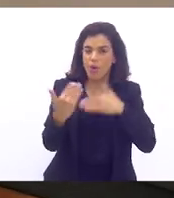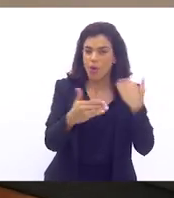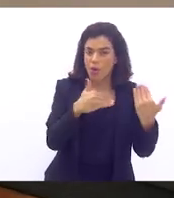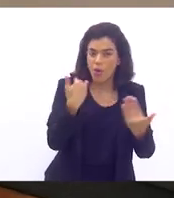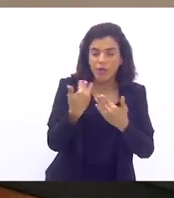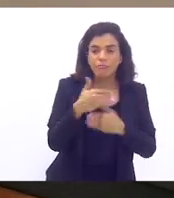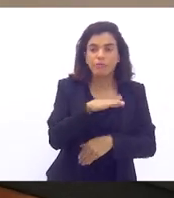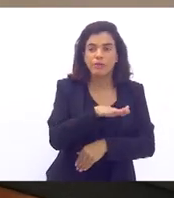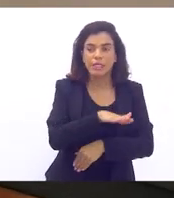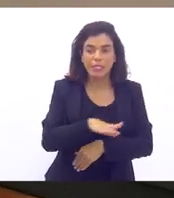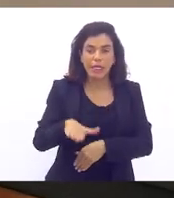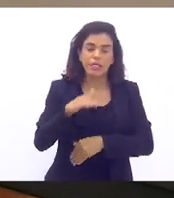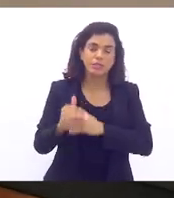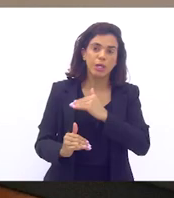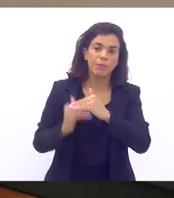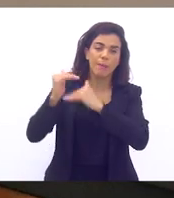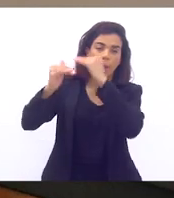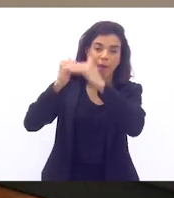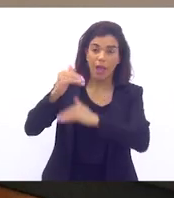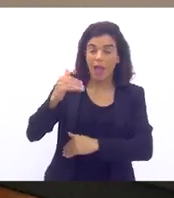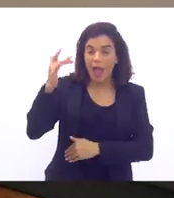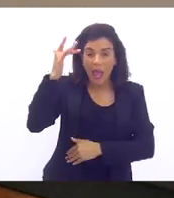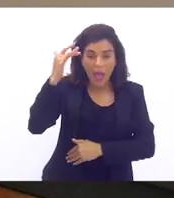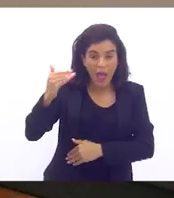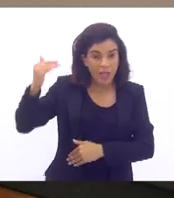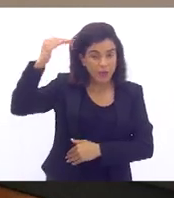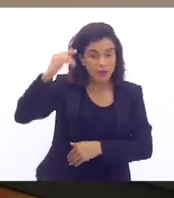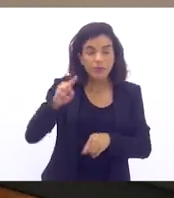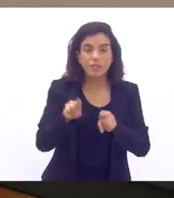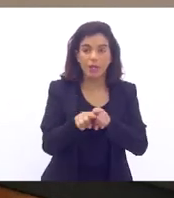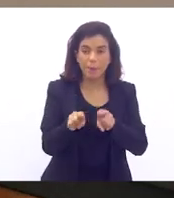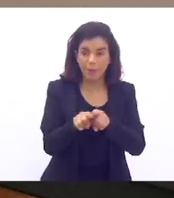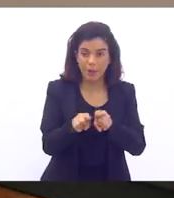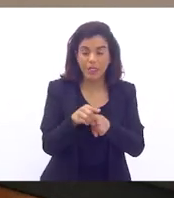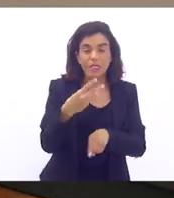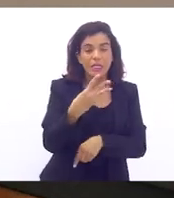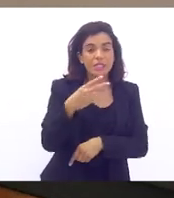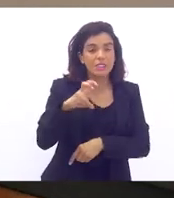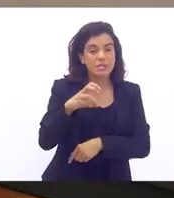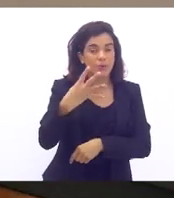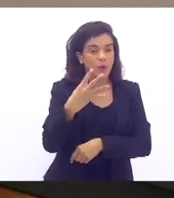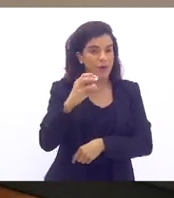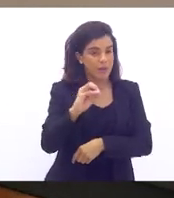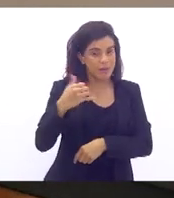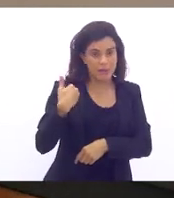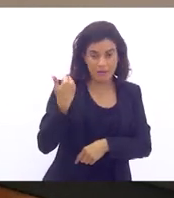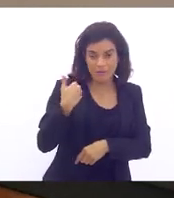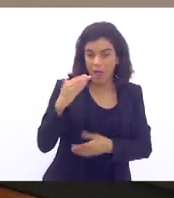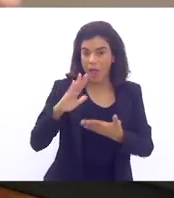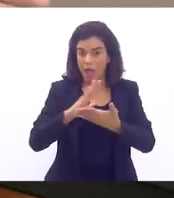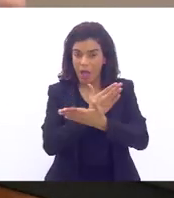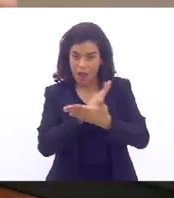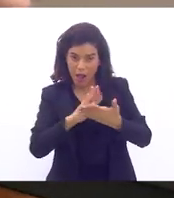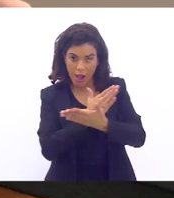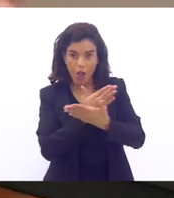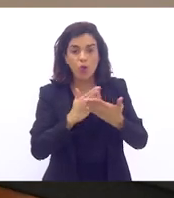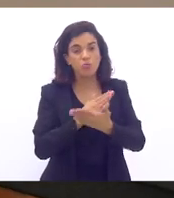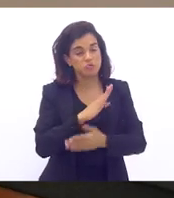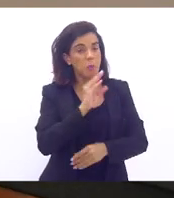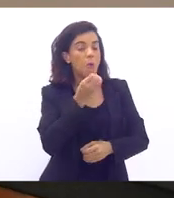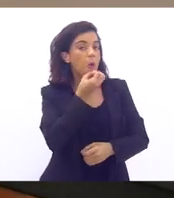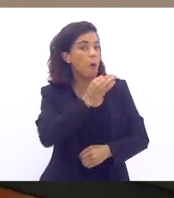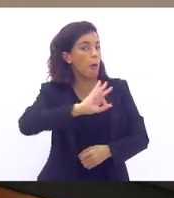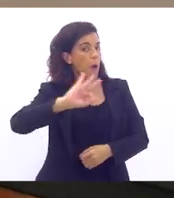já em desenvolvimento adultos que são amputados com 35 40 anos a gente tem alguns que são super bem